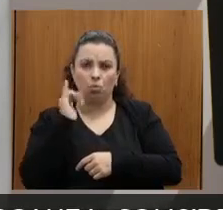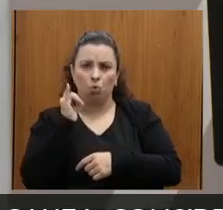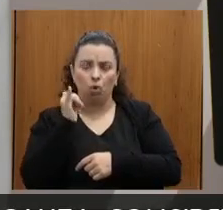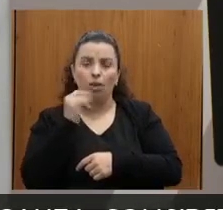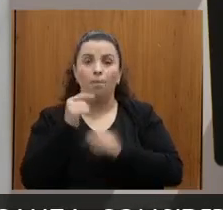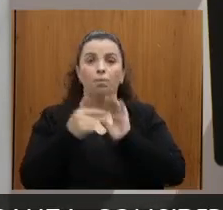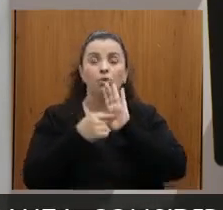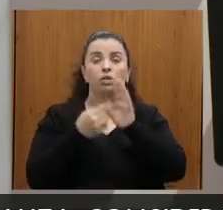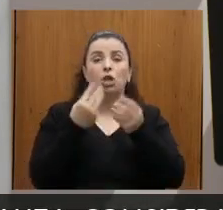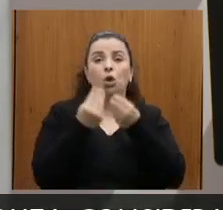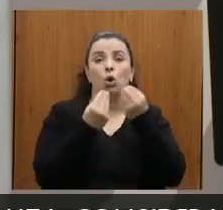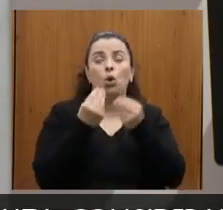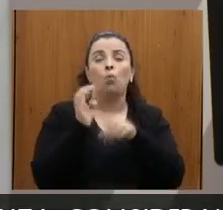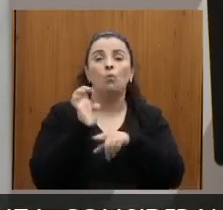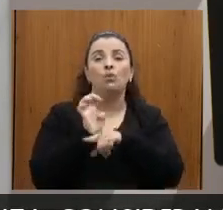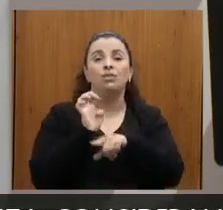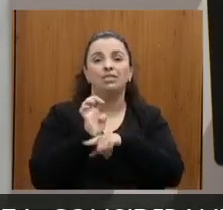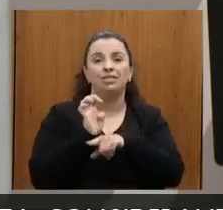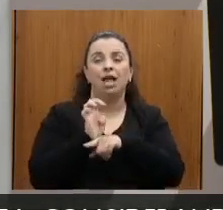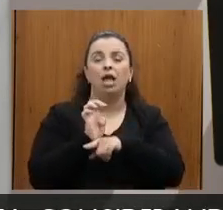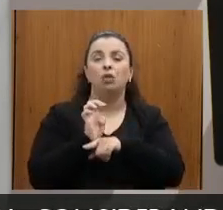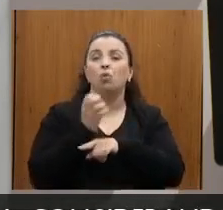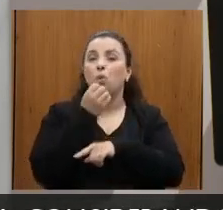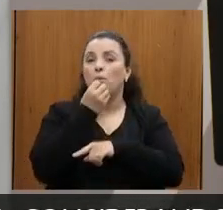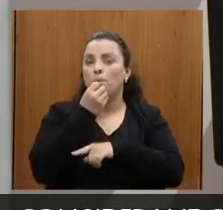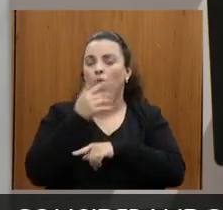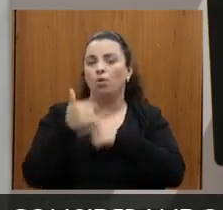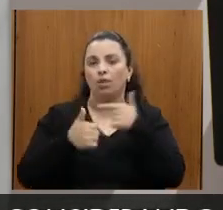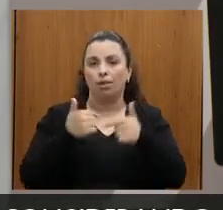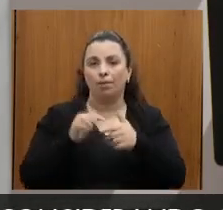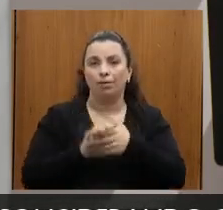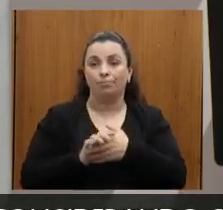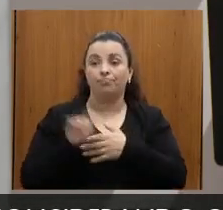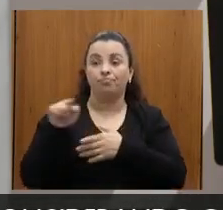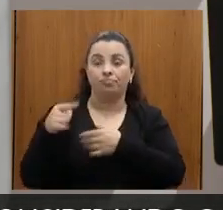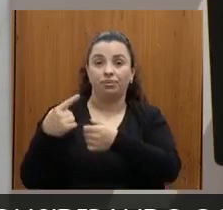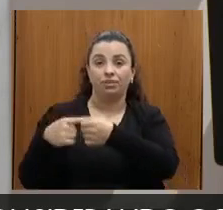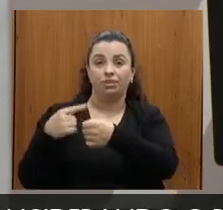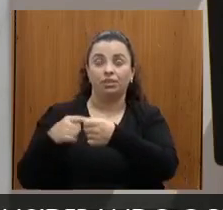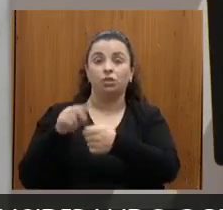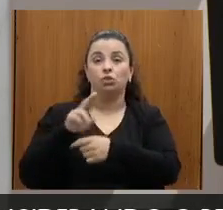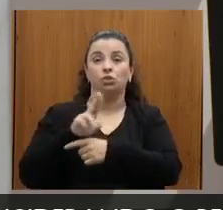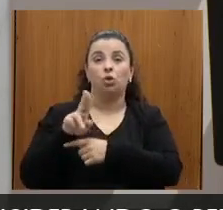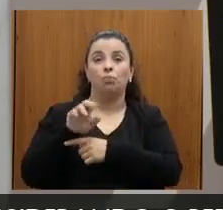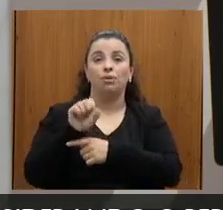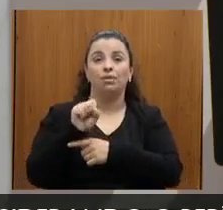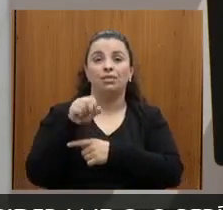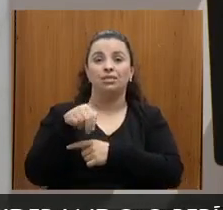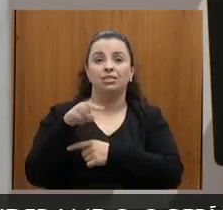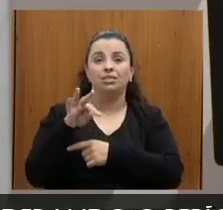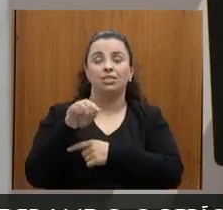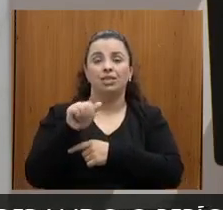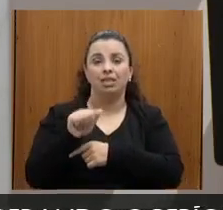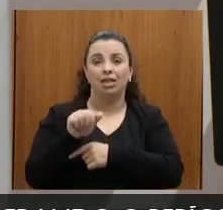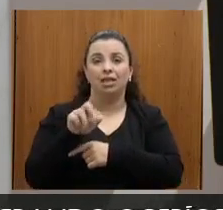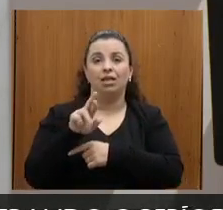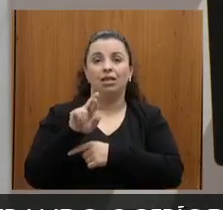A cidade é Santa Rita do Ibite e Poca. Ela tem três mil e poucos habitantes no último censo.